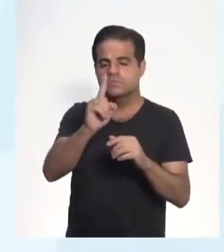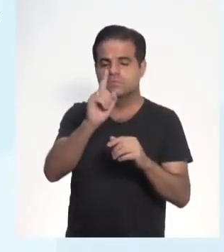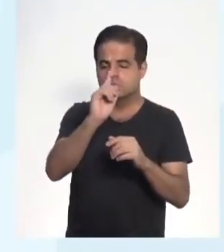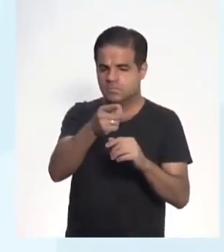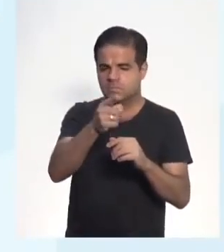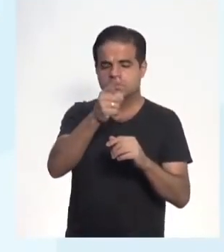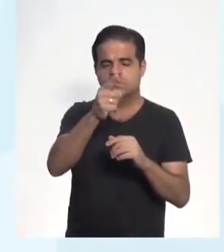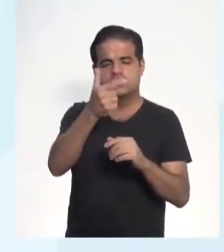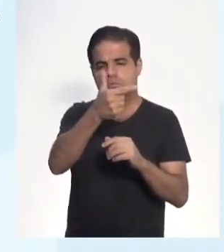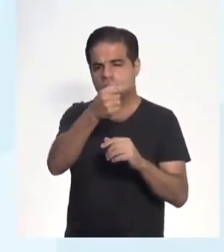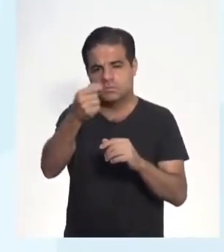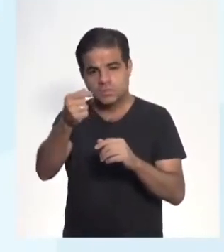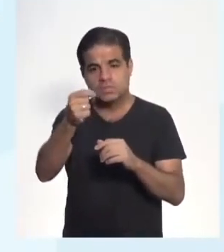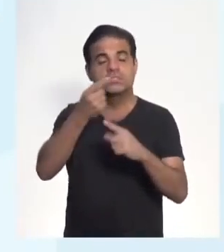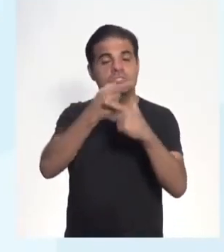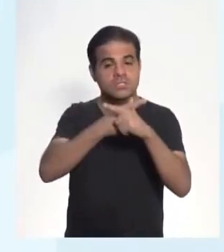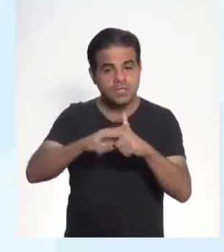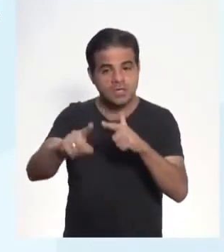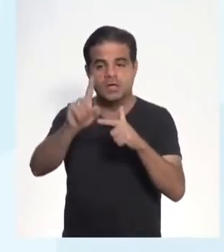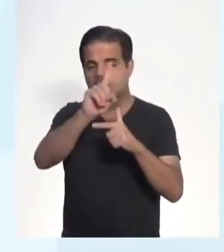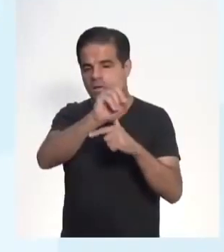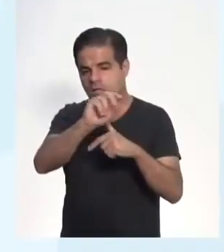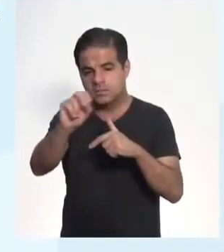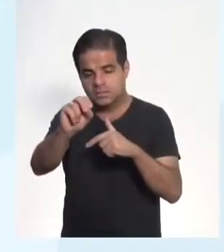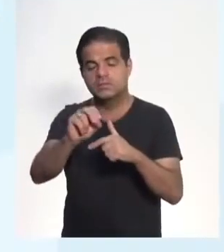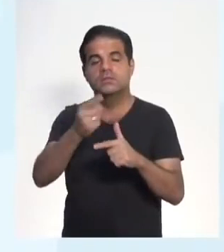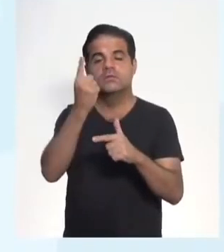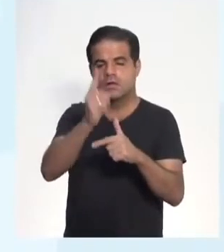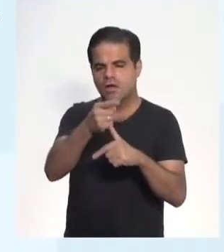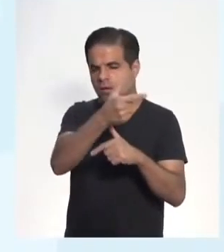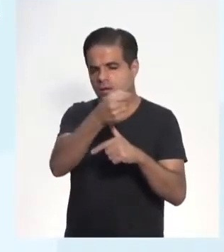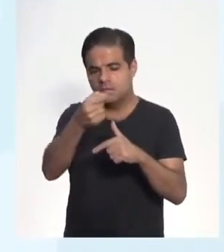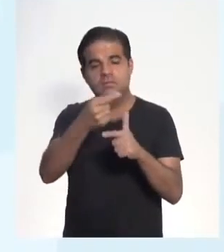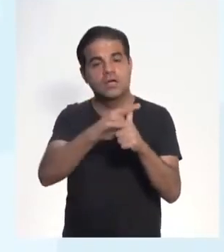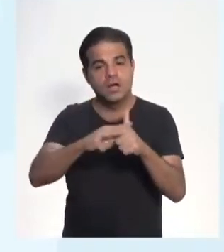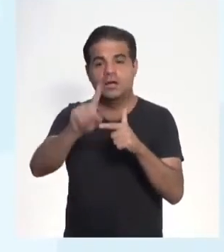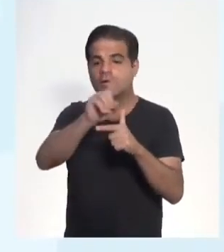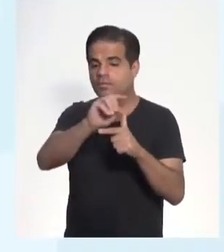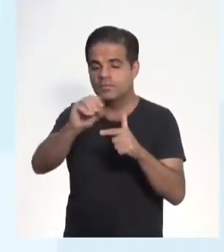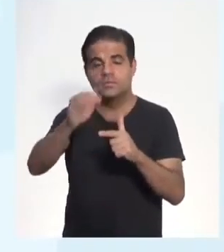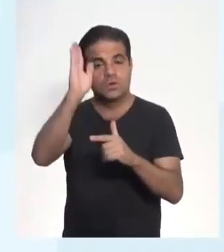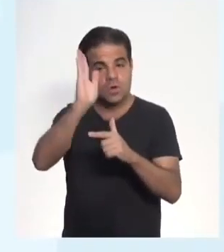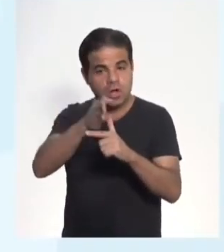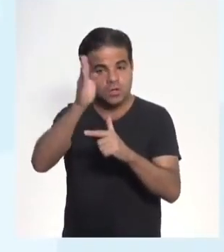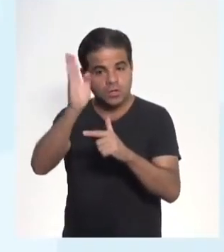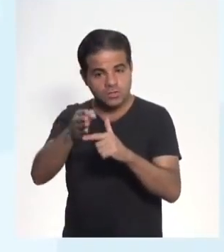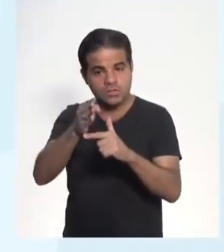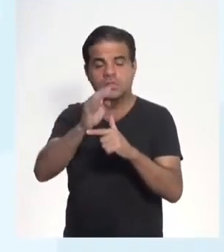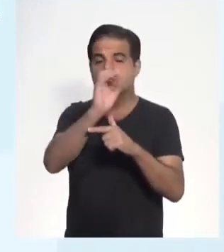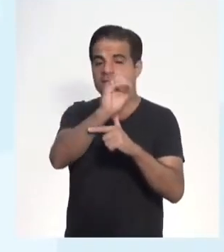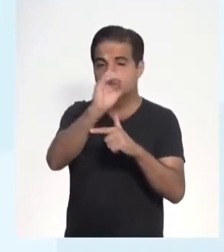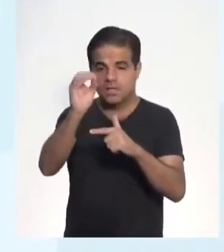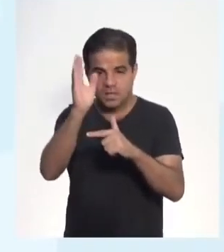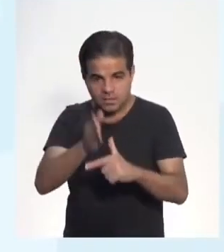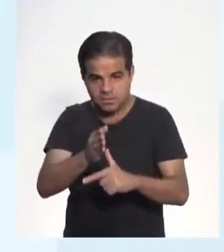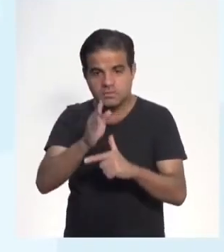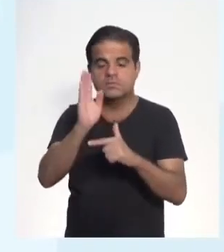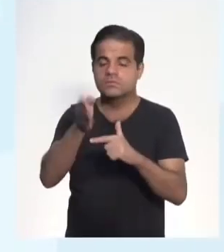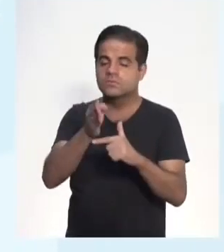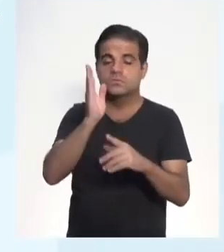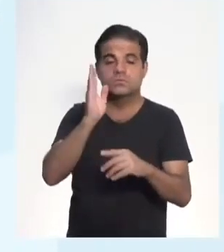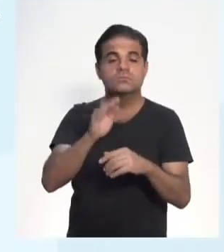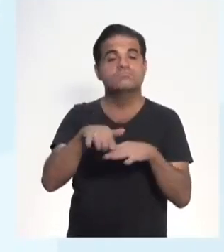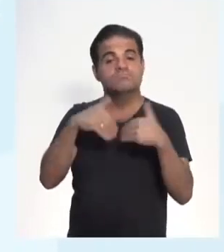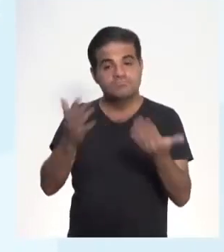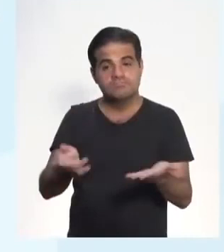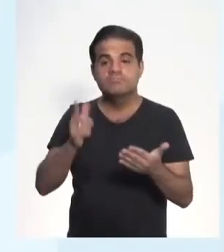1.200, tá ok? Dividido por 100, tá? E 1.200 dividido por 100, cortou zerinho em cima, zerinho embaixo, 2, né? Então,